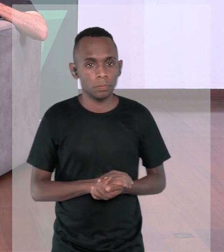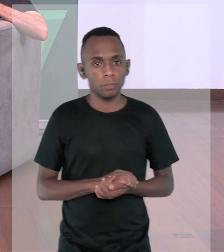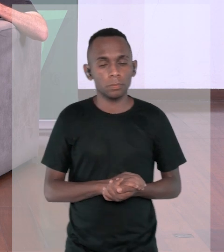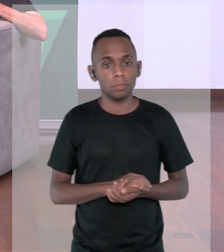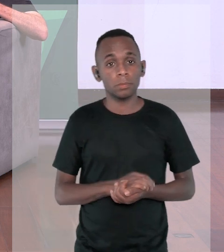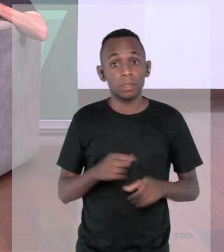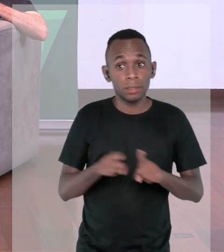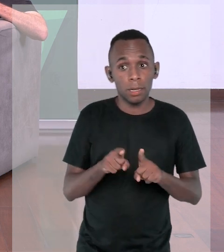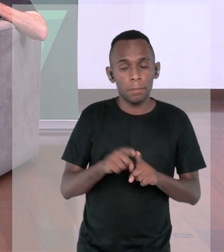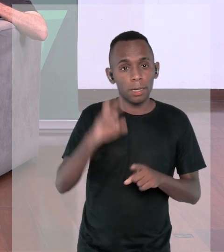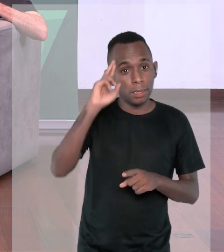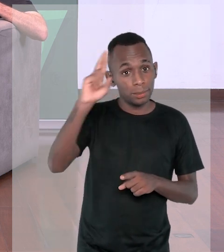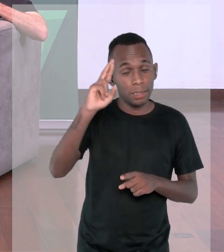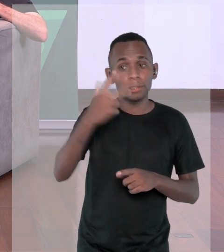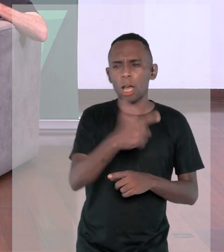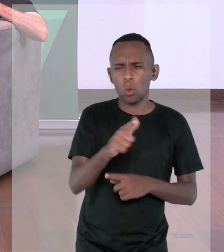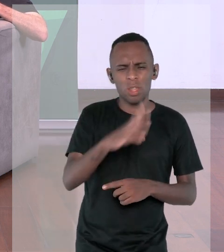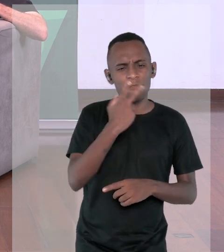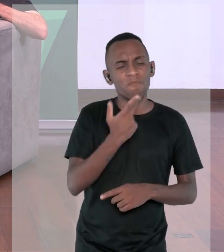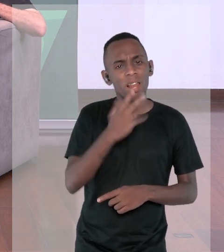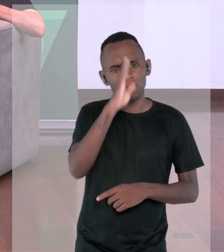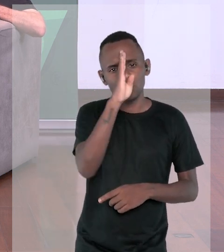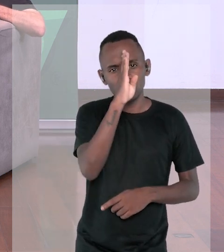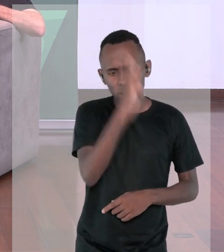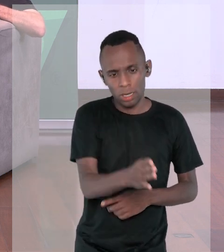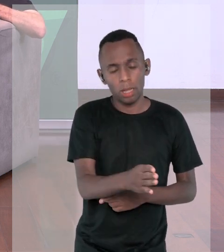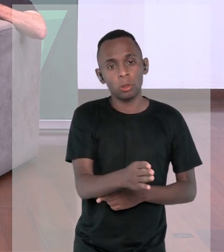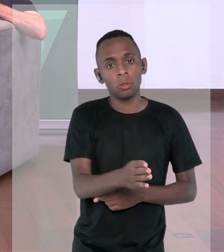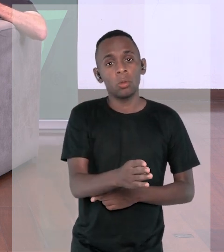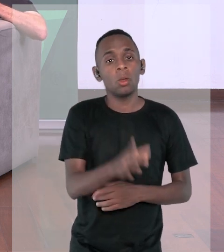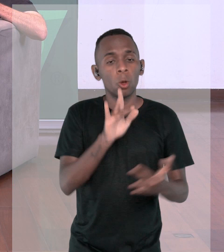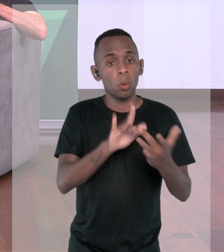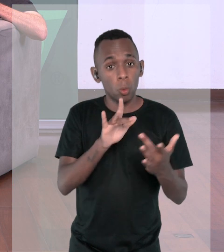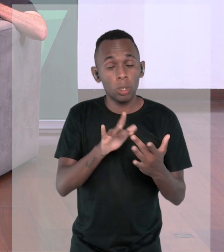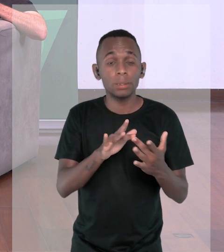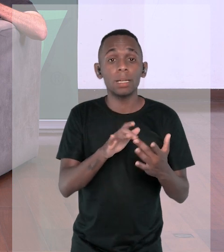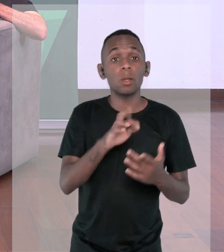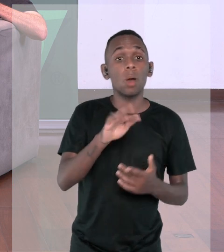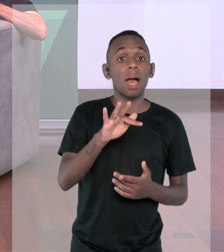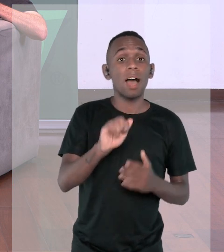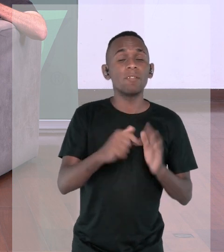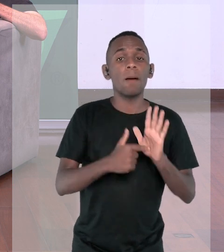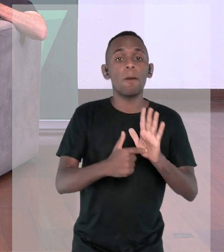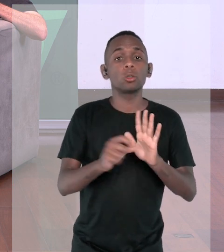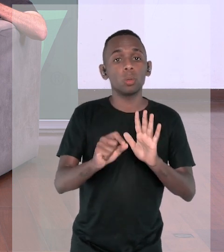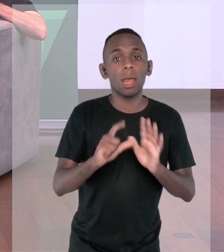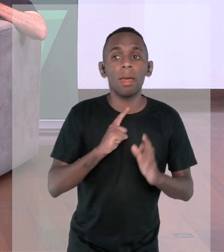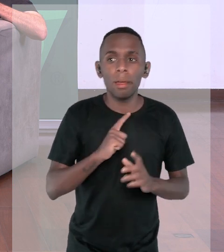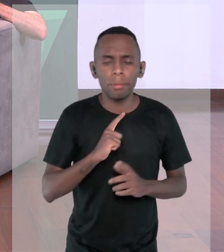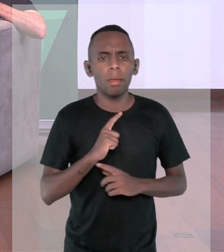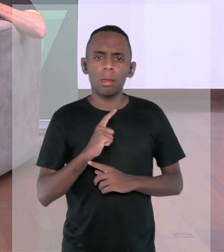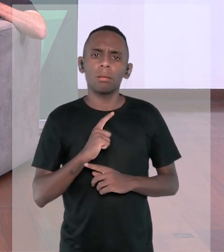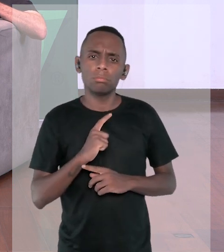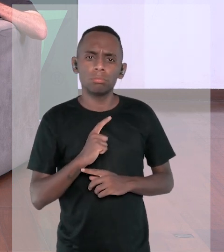furar a fila das lideranças intermediárias e falar direto, né? E o Rafa mostra que isso tem